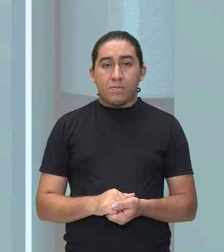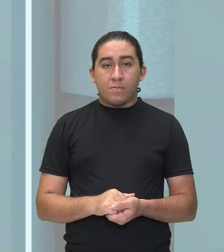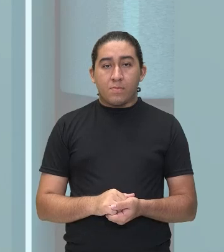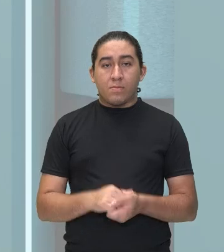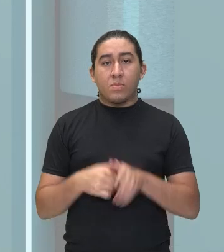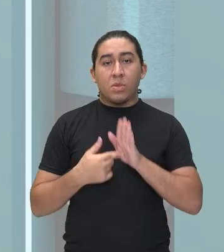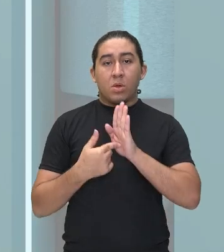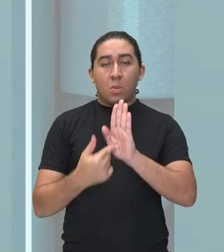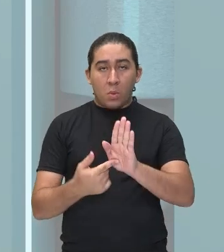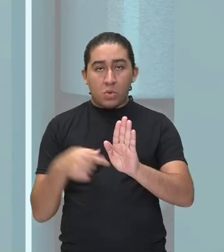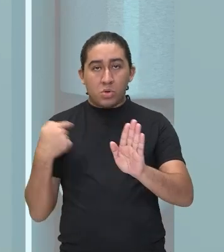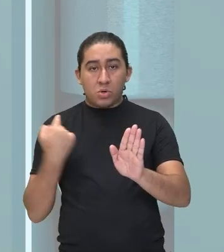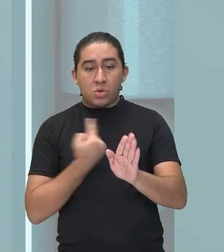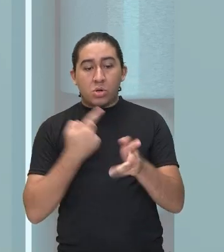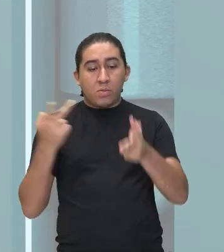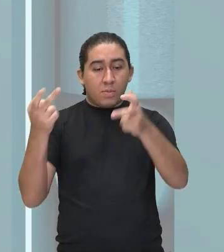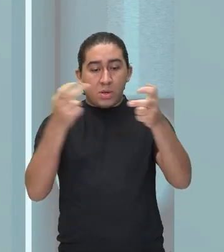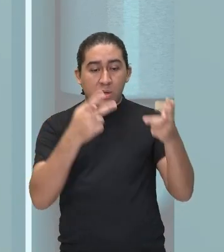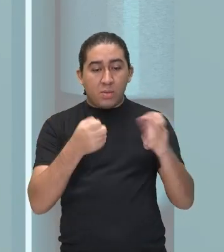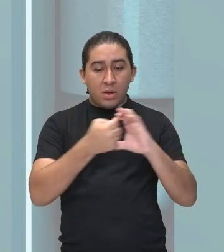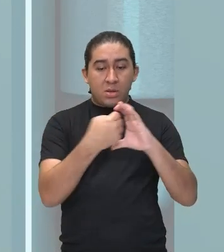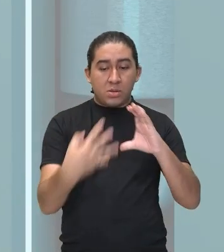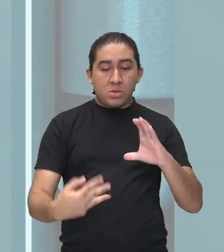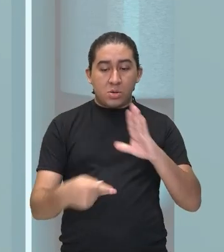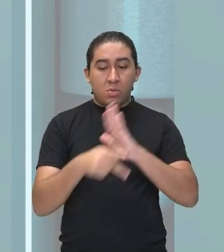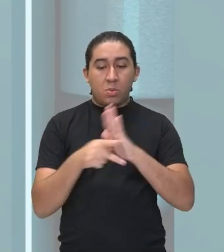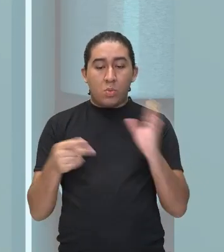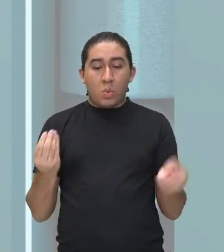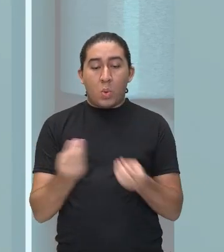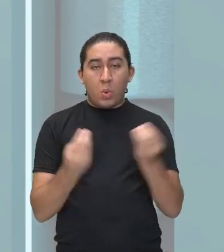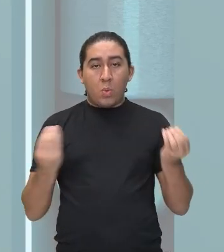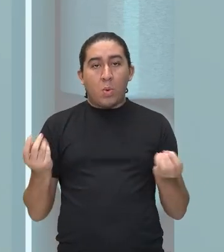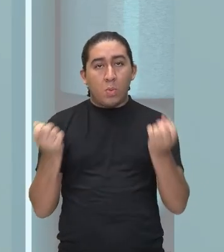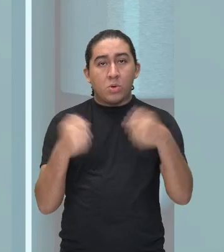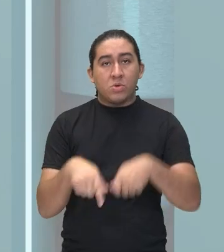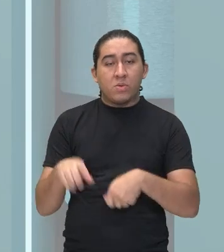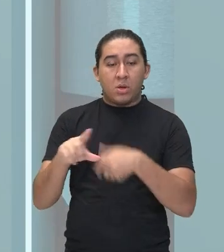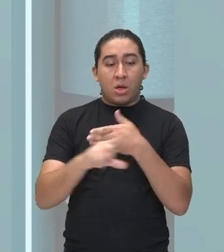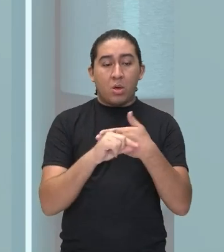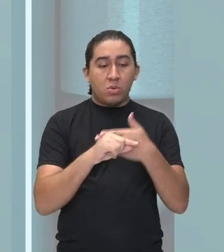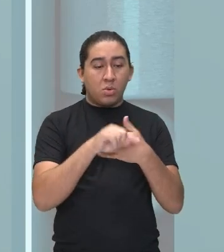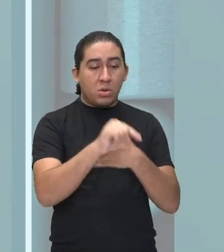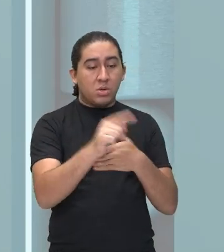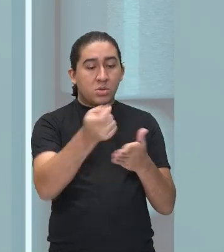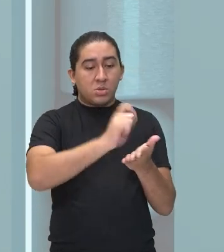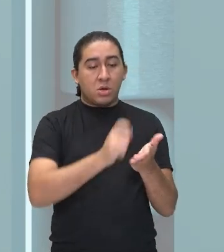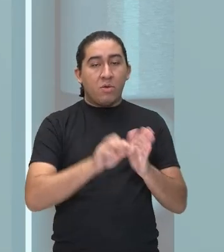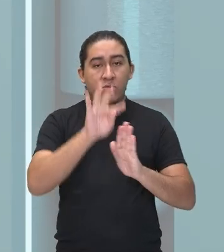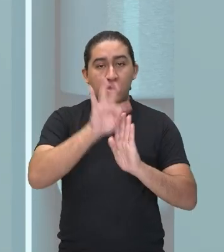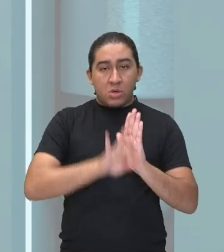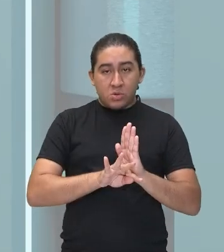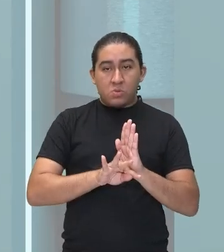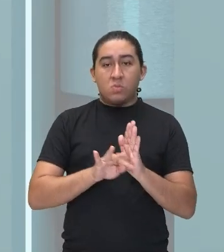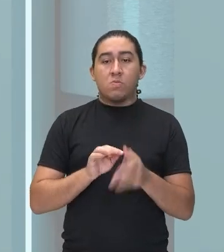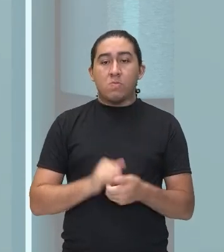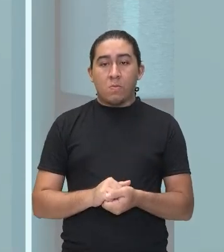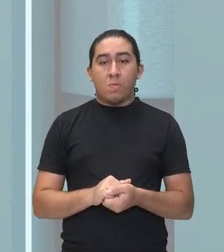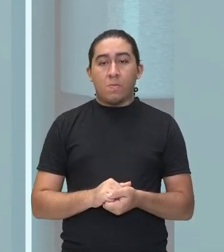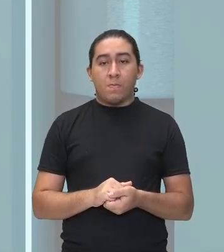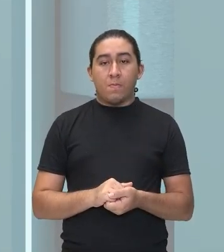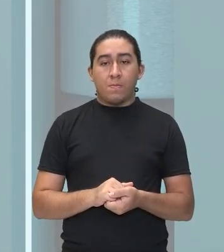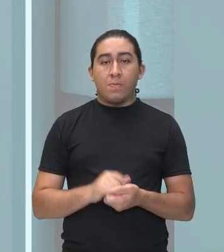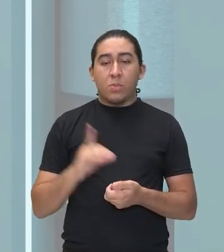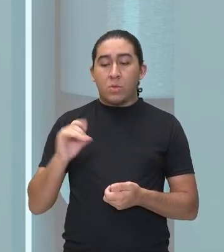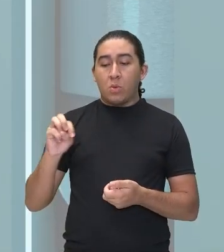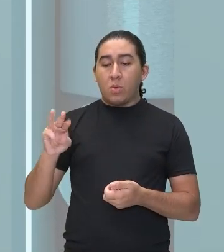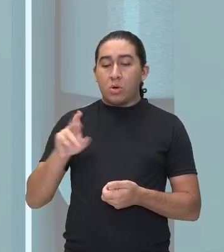para nós as características, a forma como Machado de Assis escreve. Então, em Dom Casmurro,